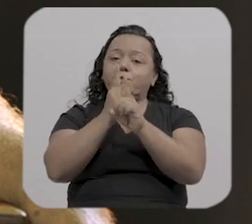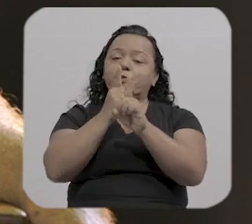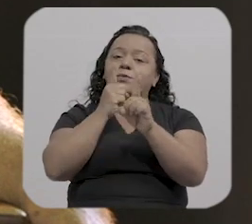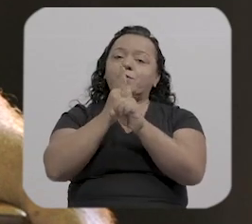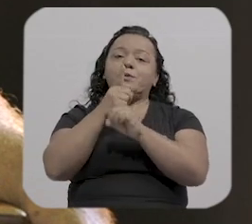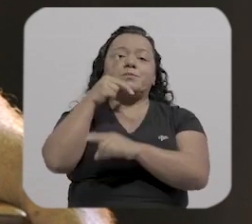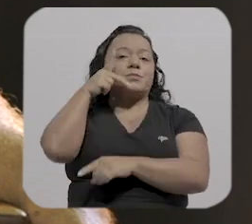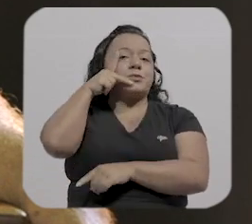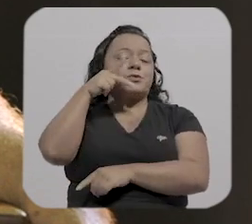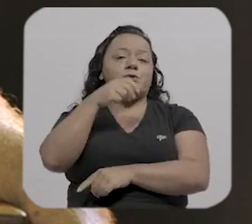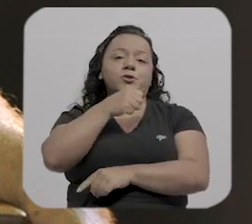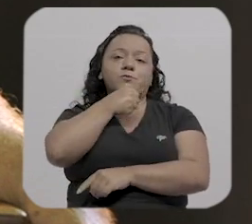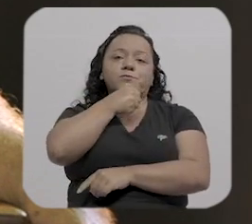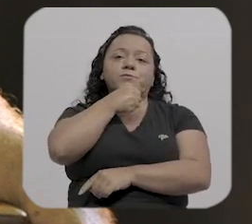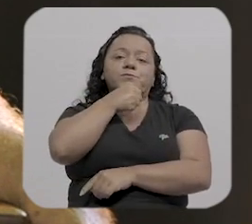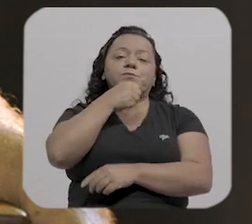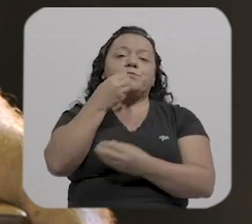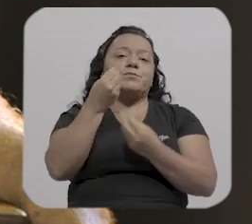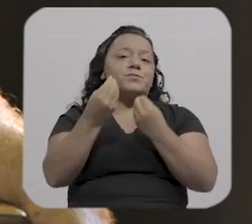Porto Velho,